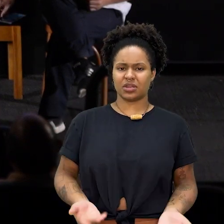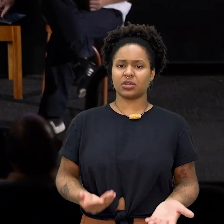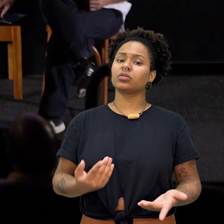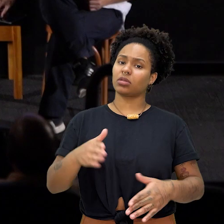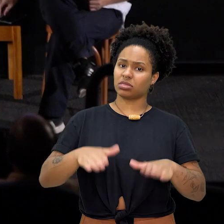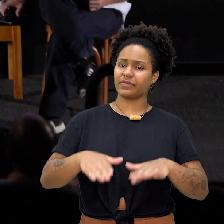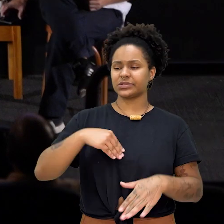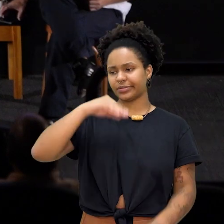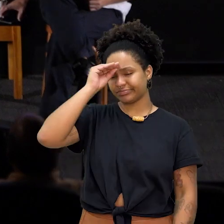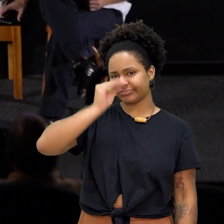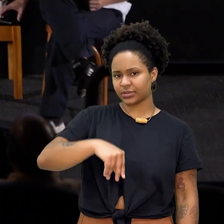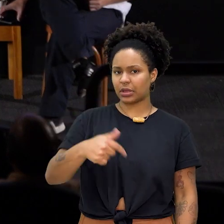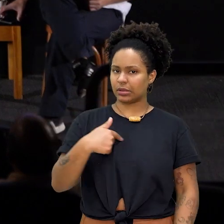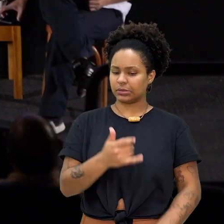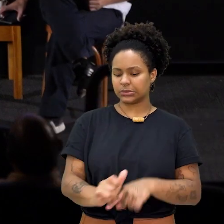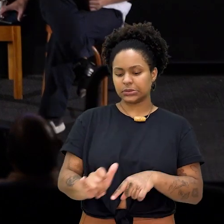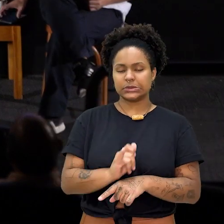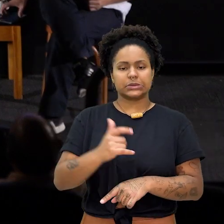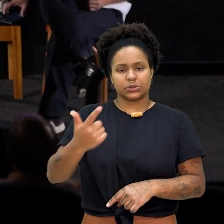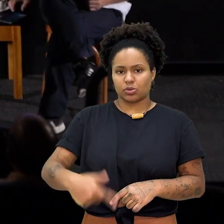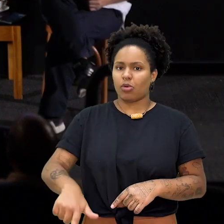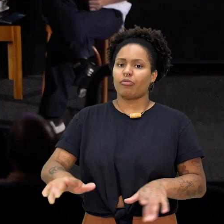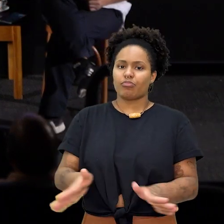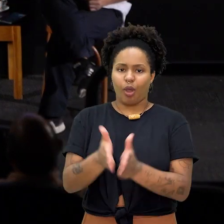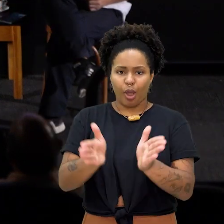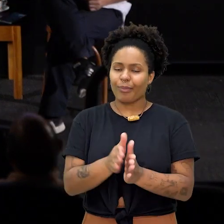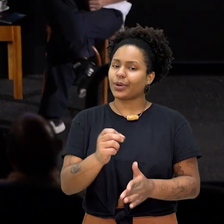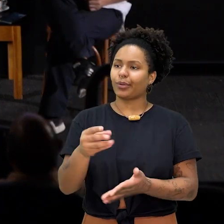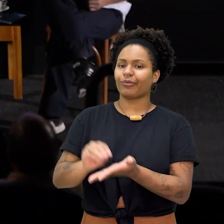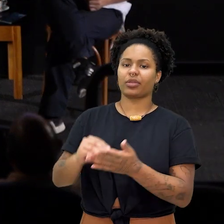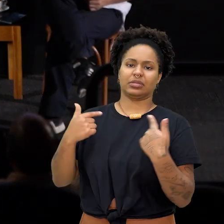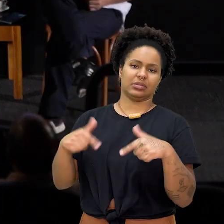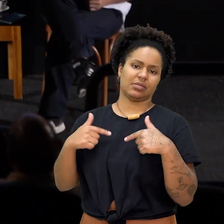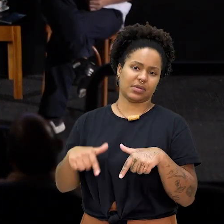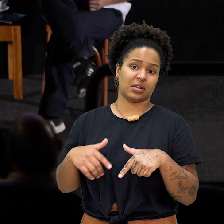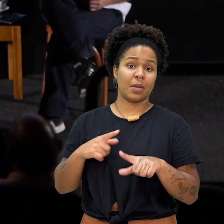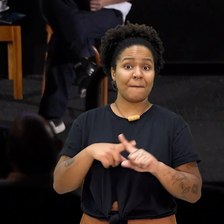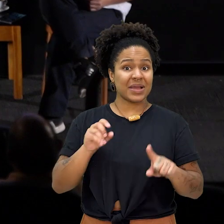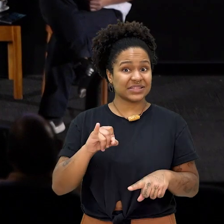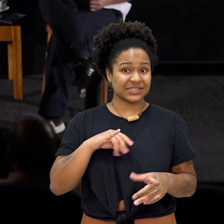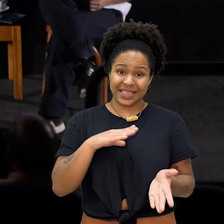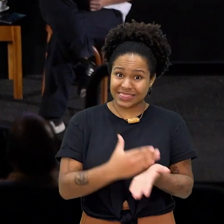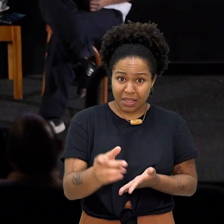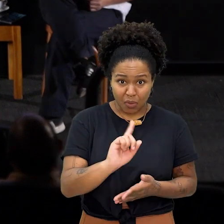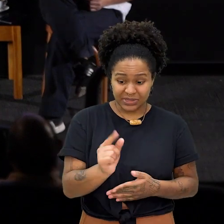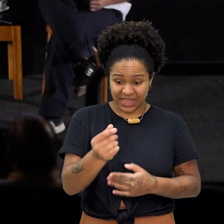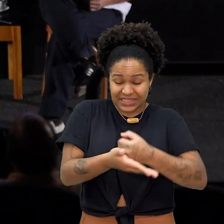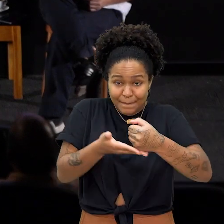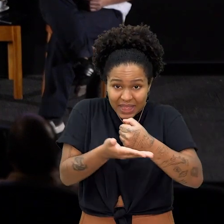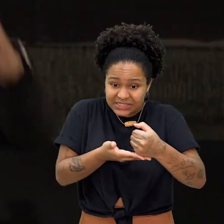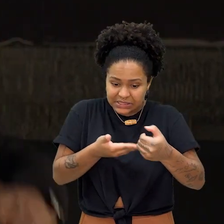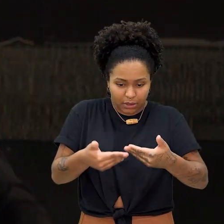talvez desisto e entro na armadilha da pobreza ou do desemprego. Mas se todos iniciarmos a renda básica em